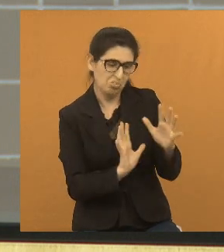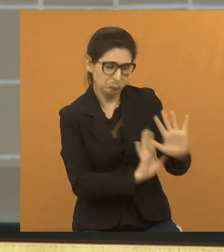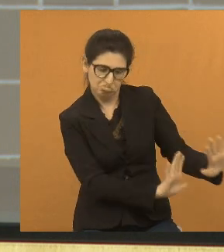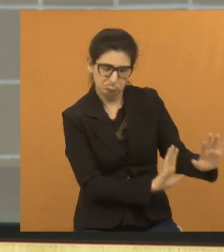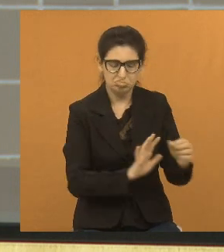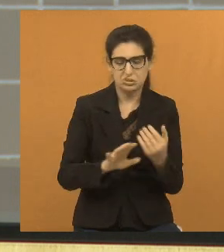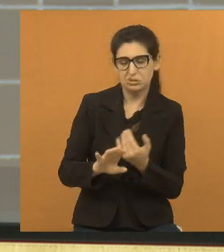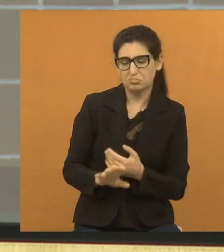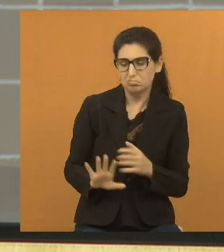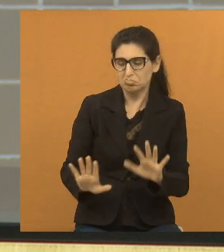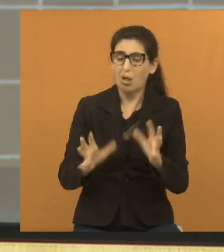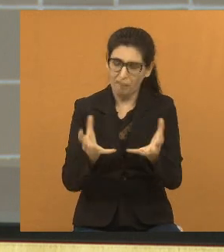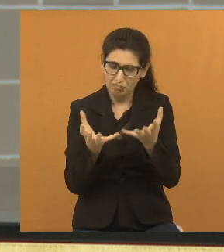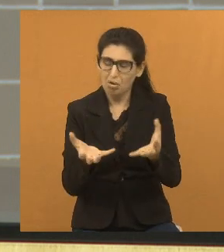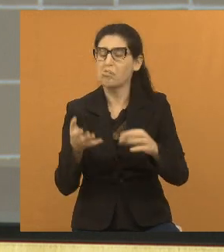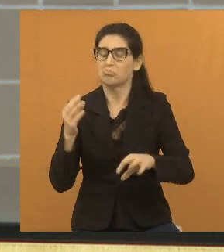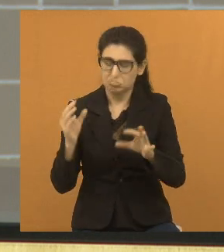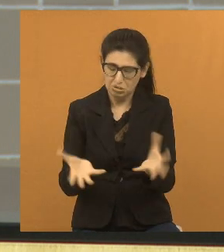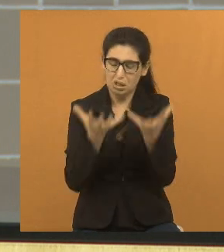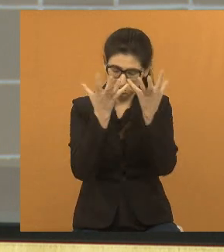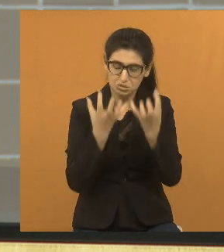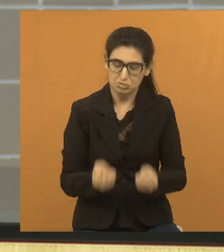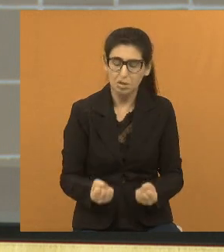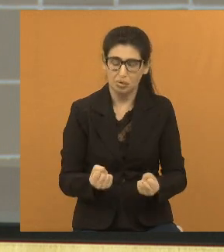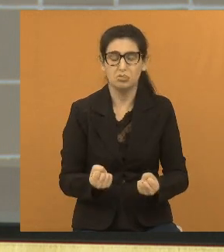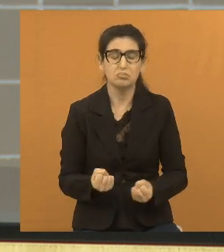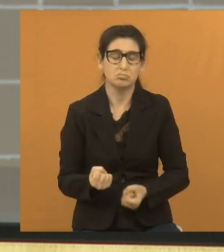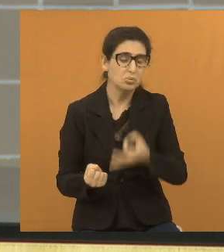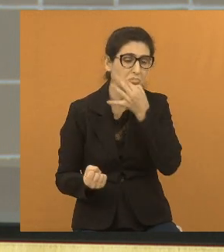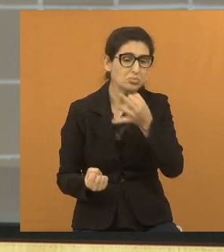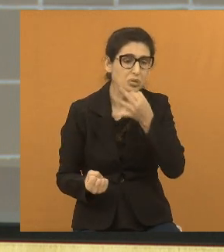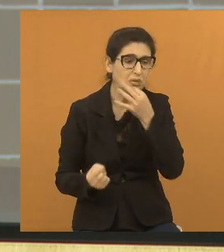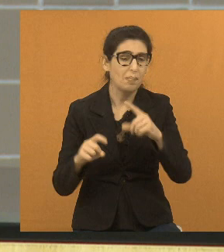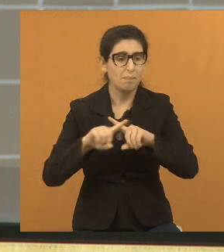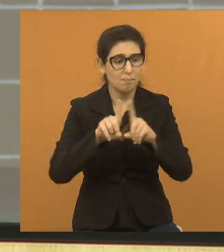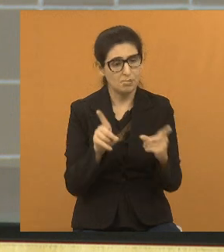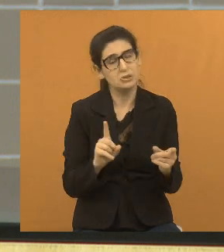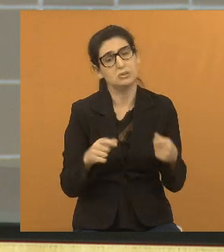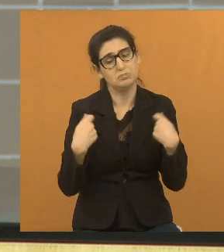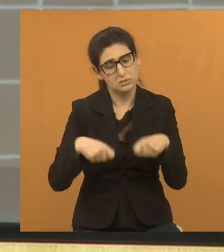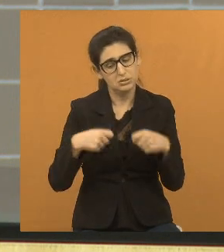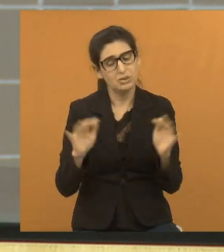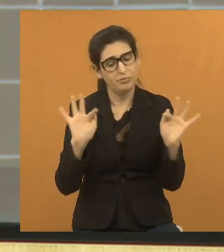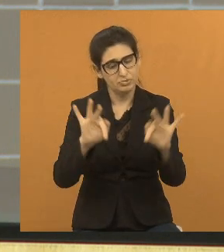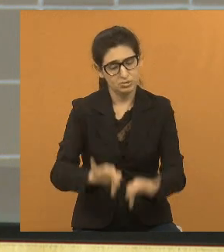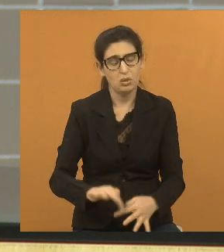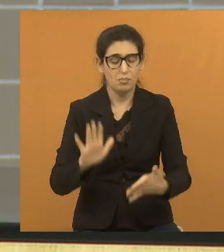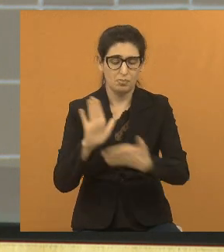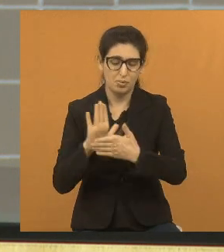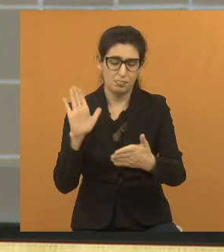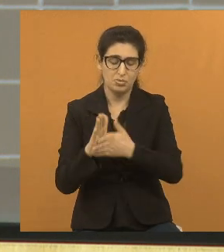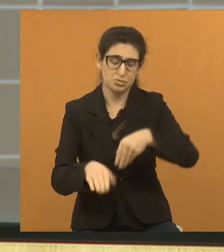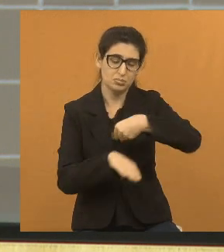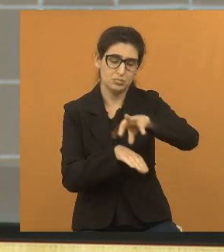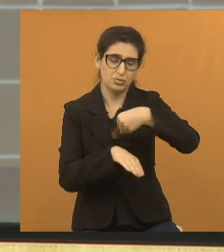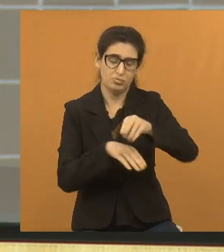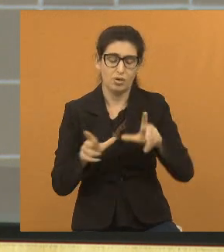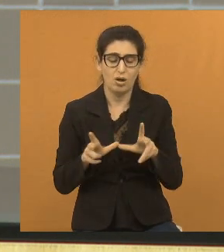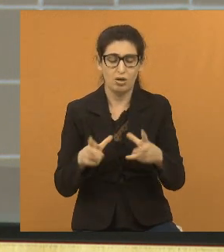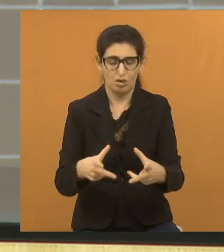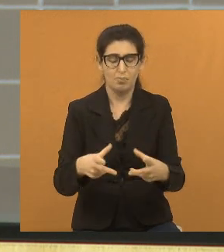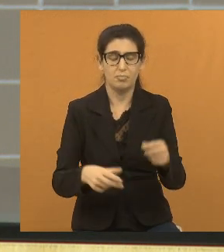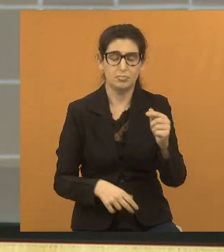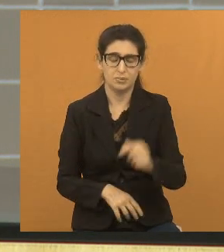A gente ainda está elaborando essa proposta de texto final para ser encaminhada para a Câmara. O que é bom lembrar a questão da mineração, a